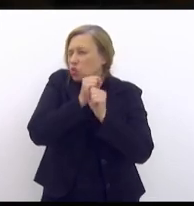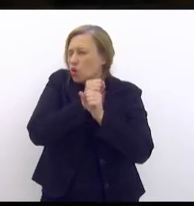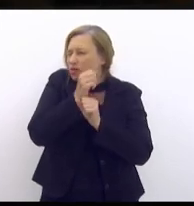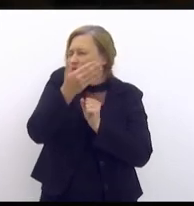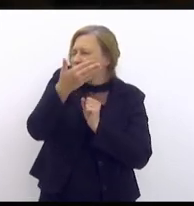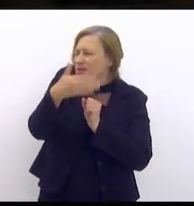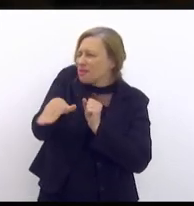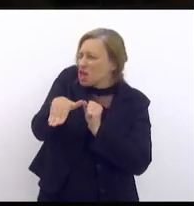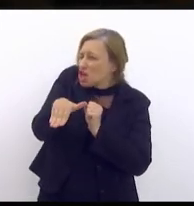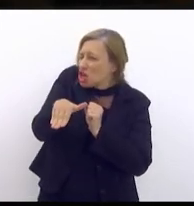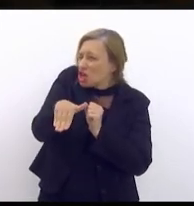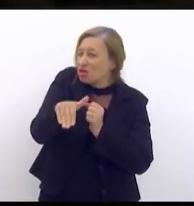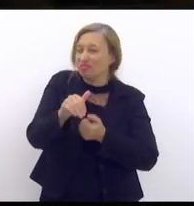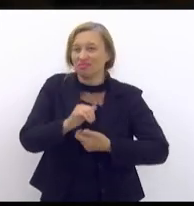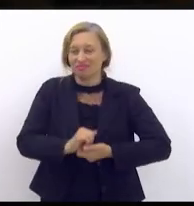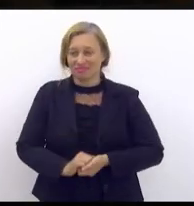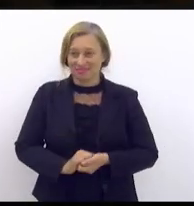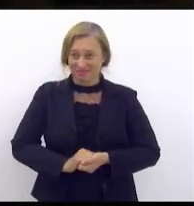4 anos e meio,